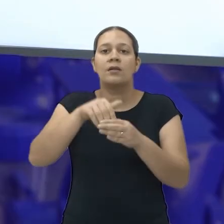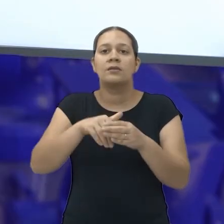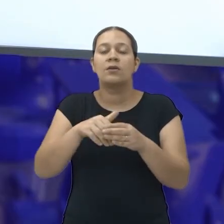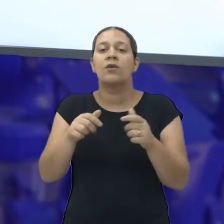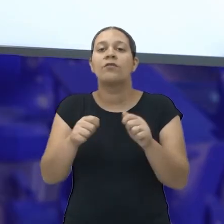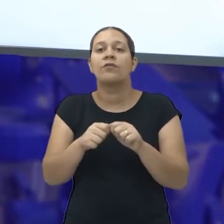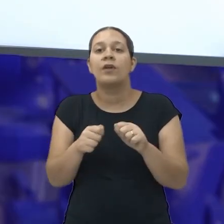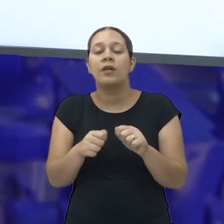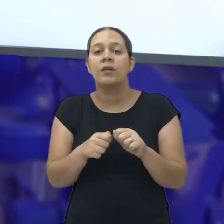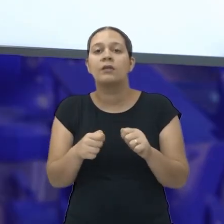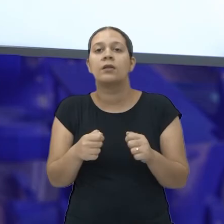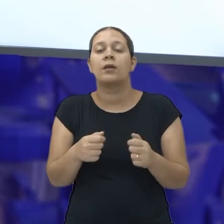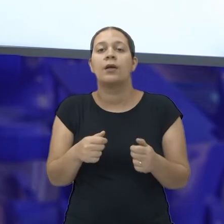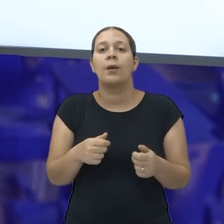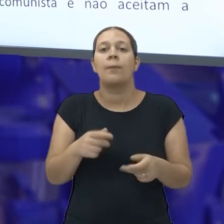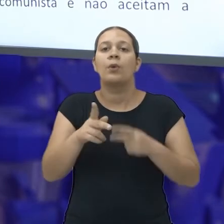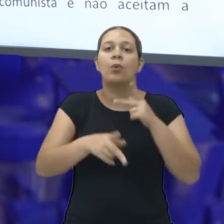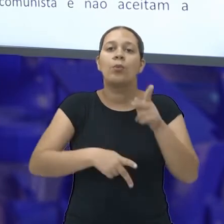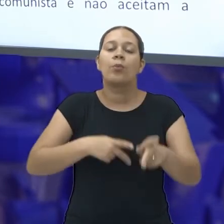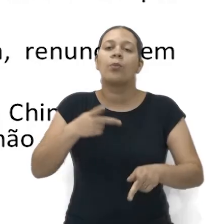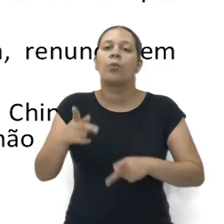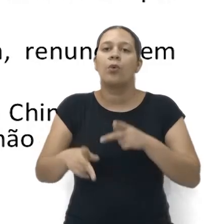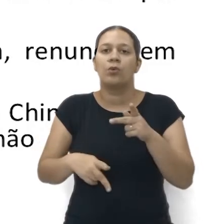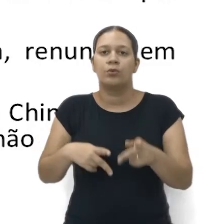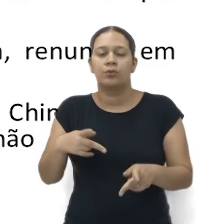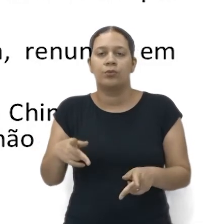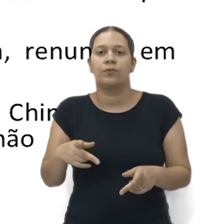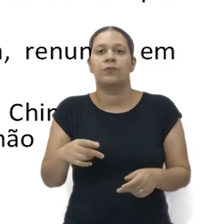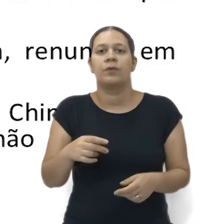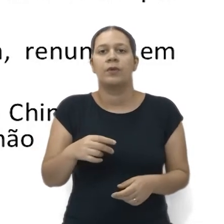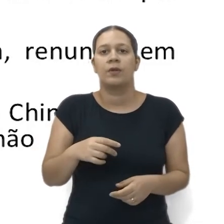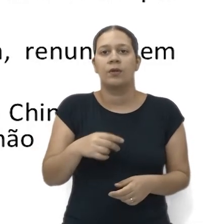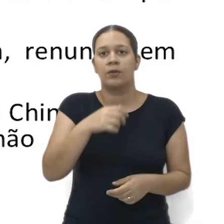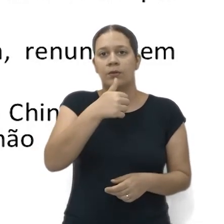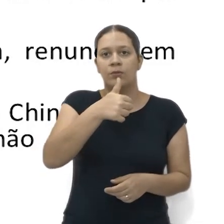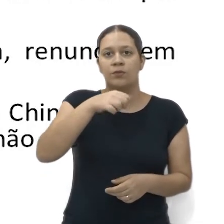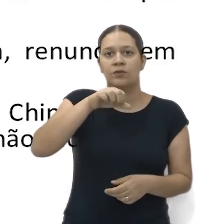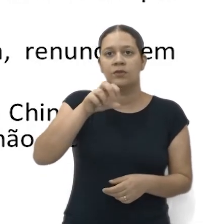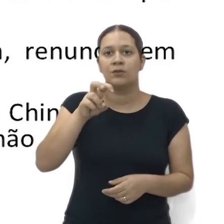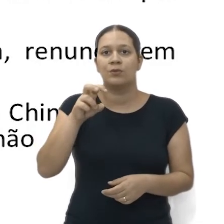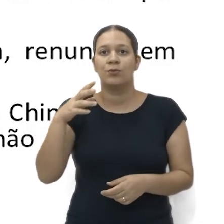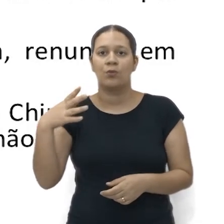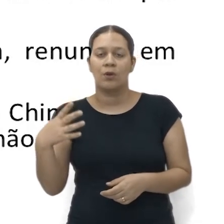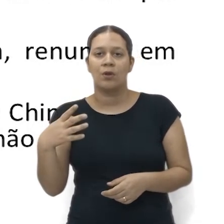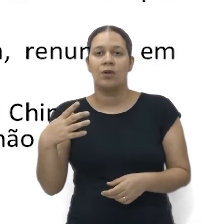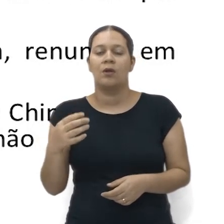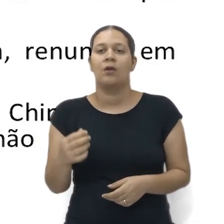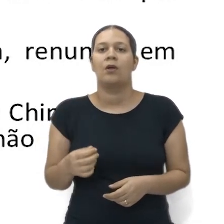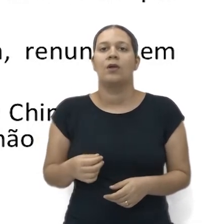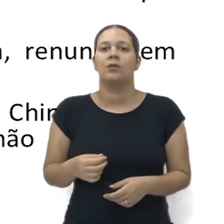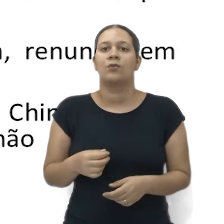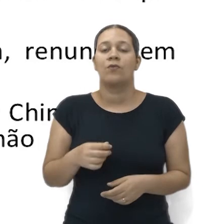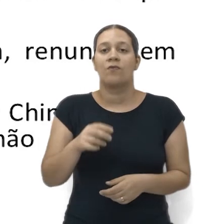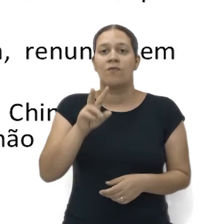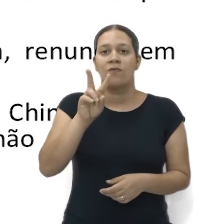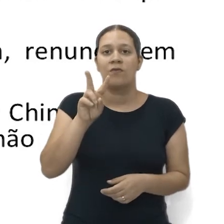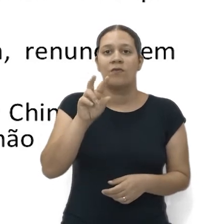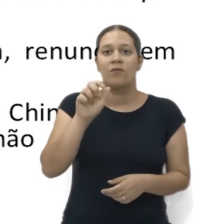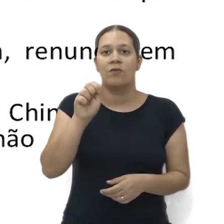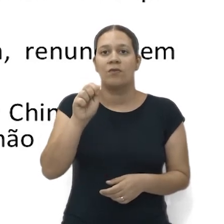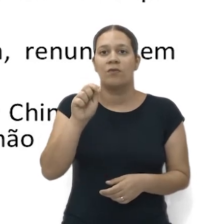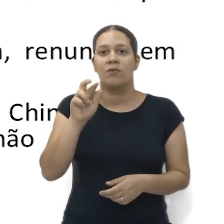poder emana do povo, né? Em 54, Vargas se suicida. Entre 54